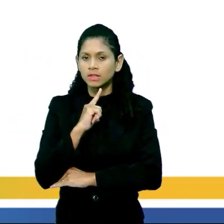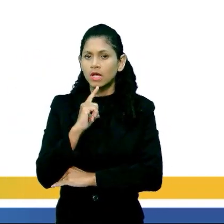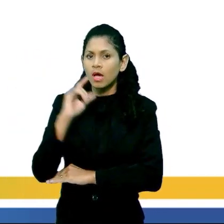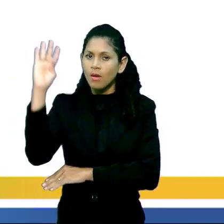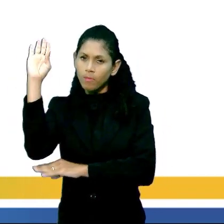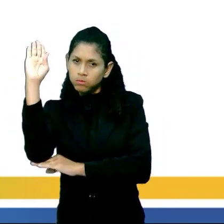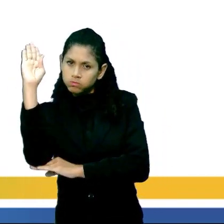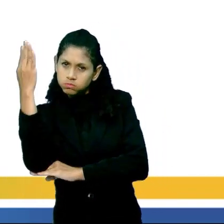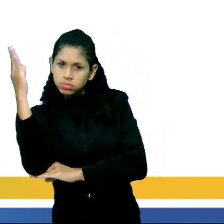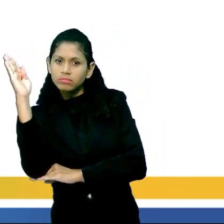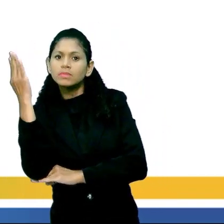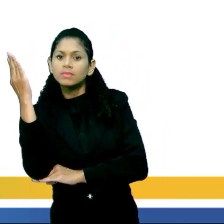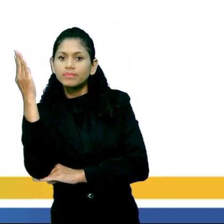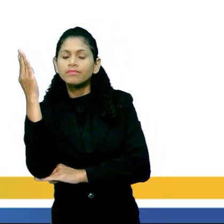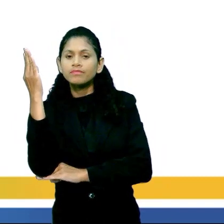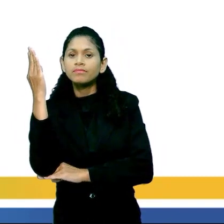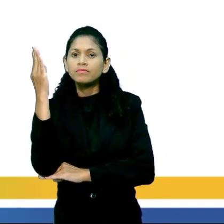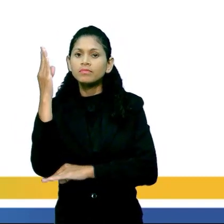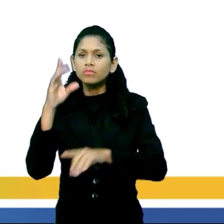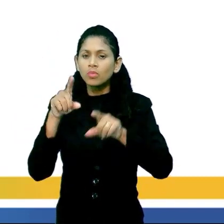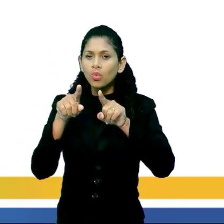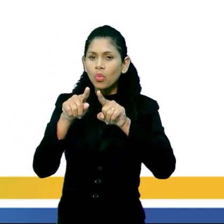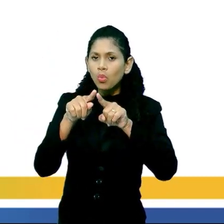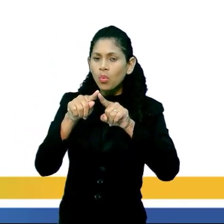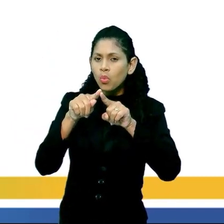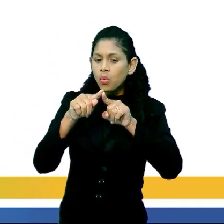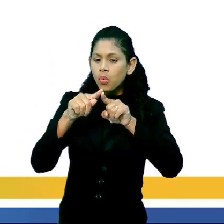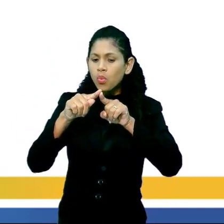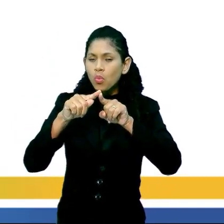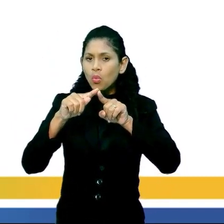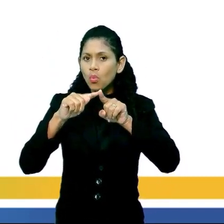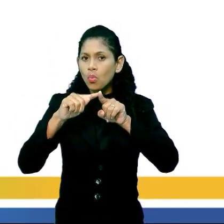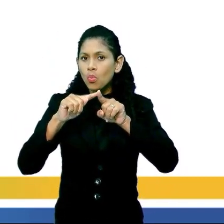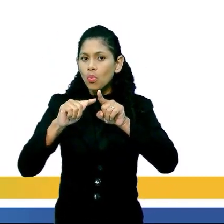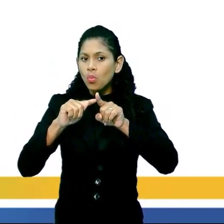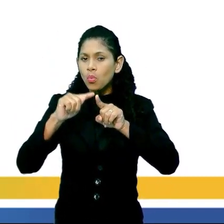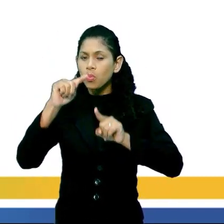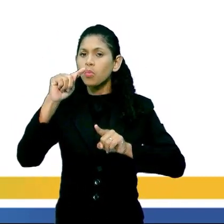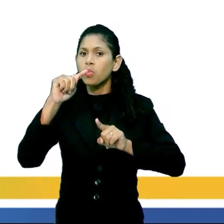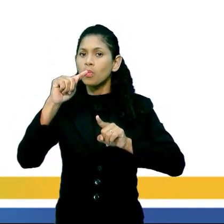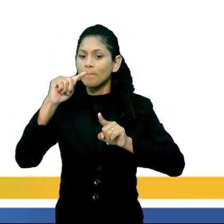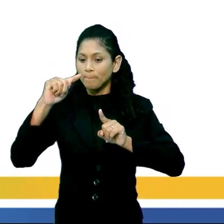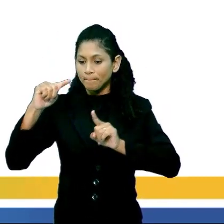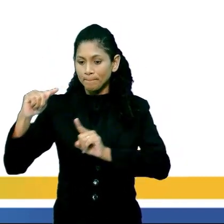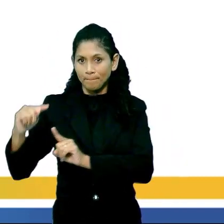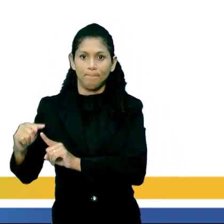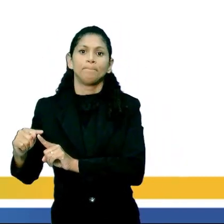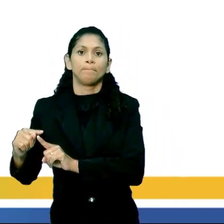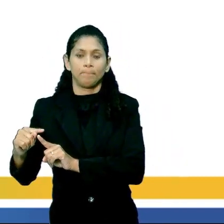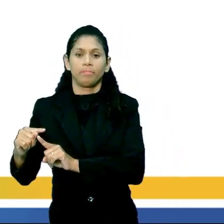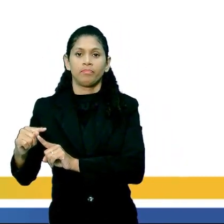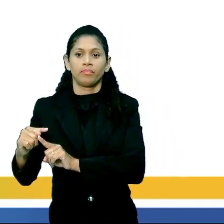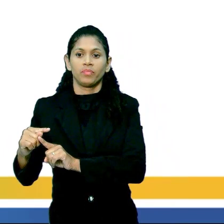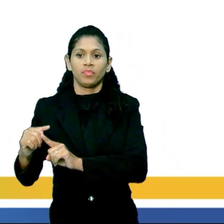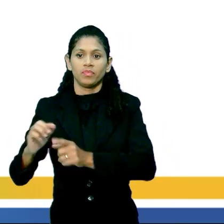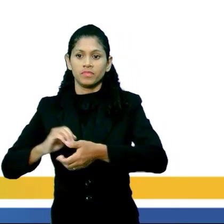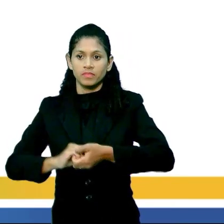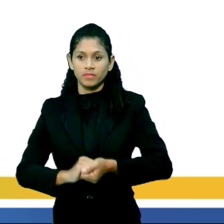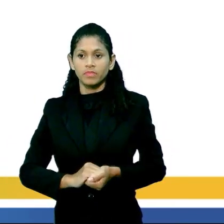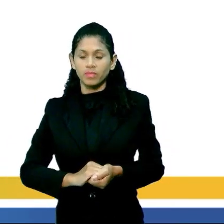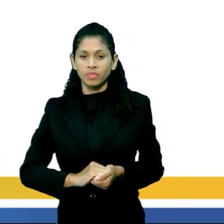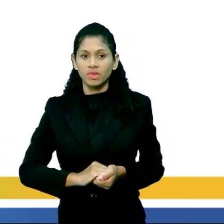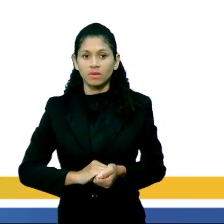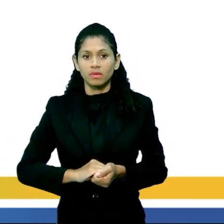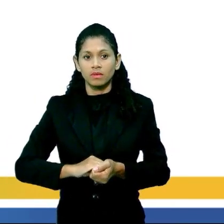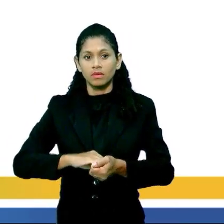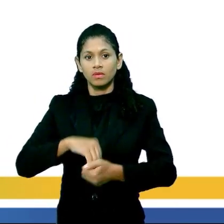madeira no formato de um triângulo retângulo, cujos catetos medem 12